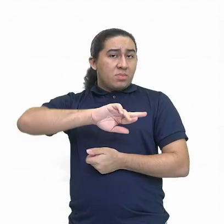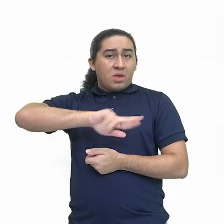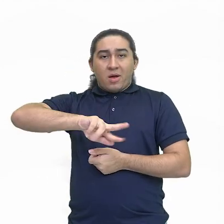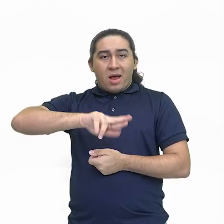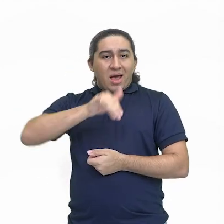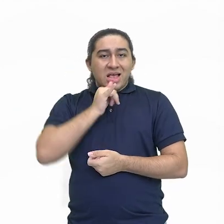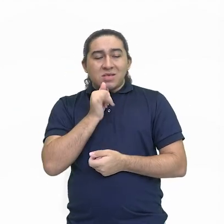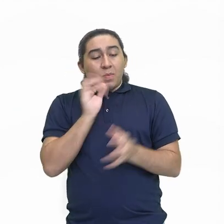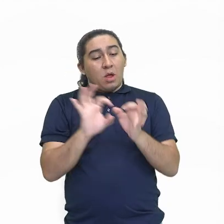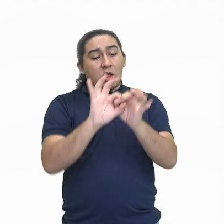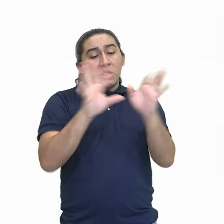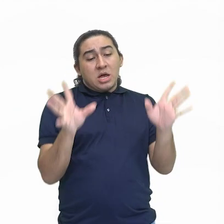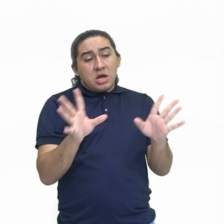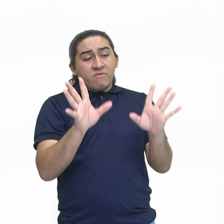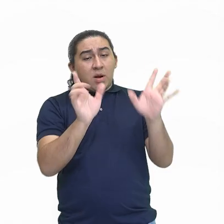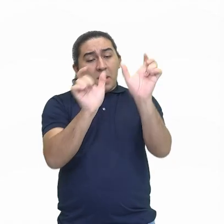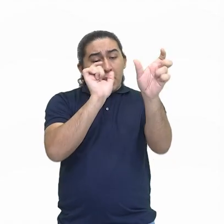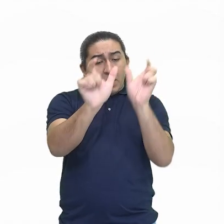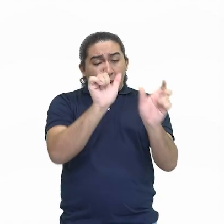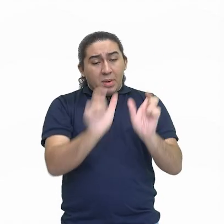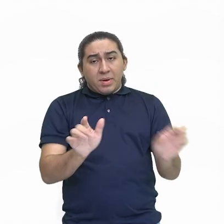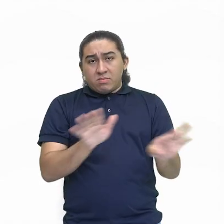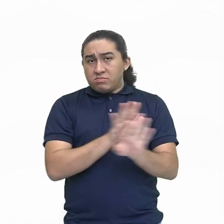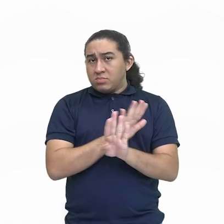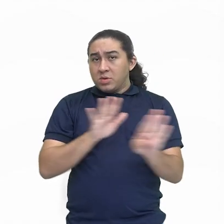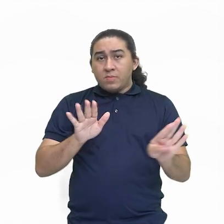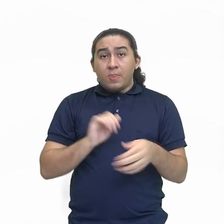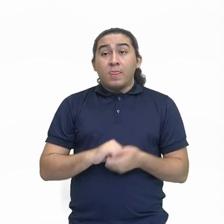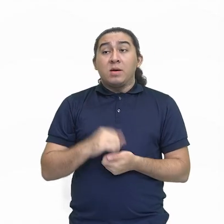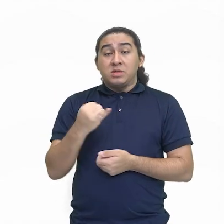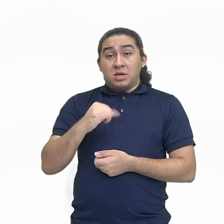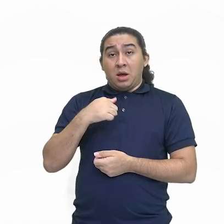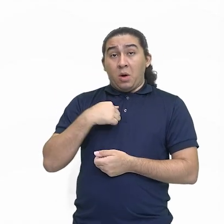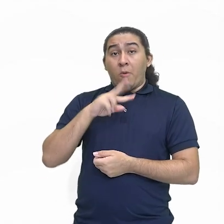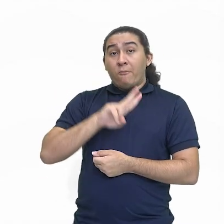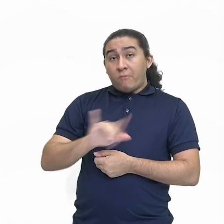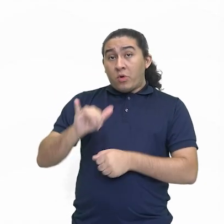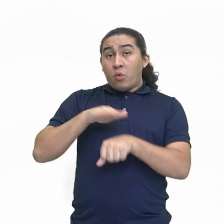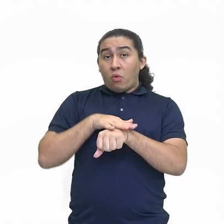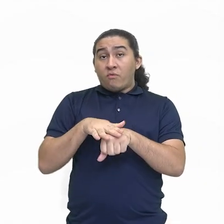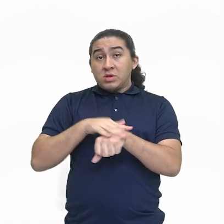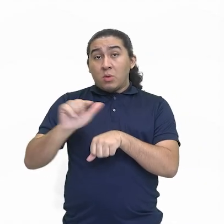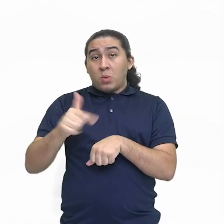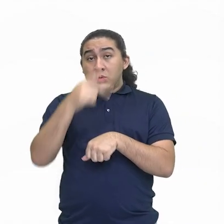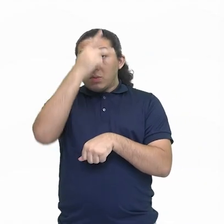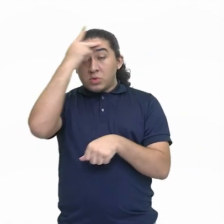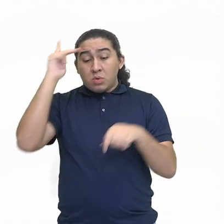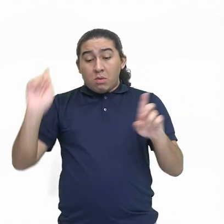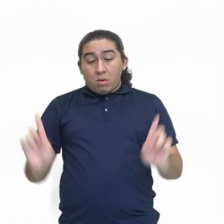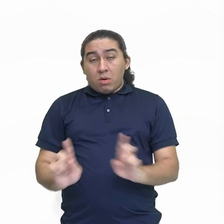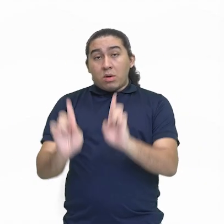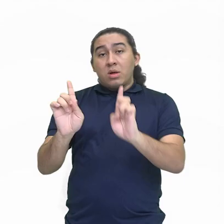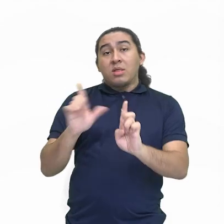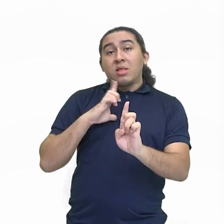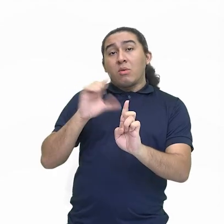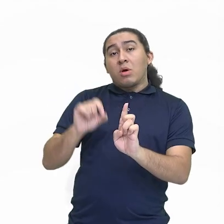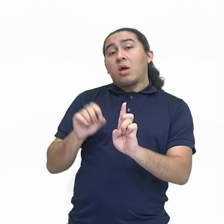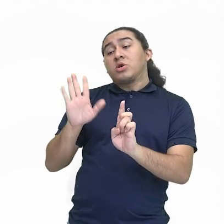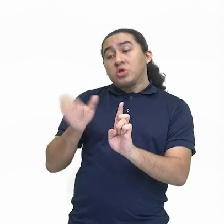jeito. Né? Quando eu vou conversar com alguém, eu já tenho a